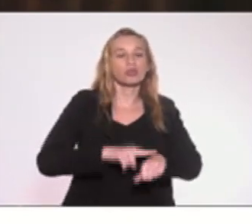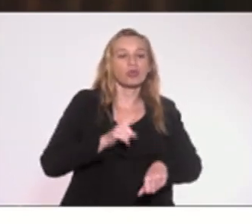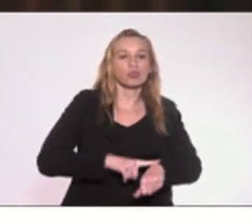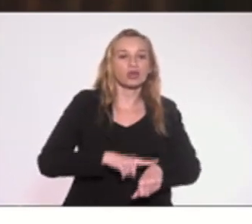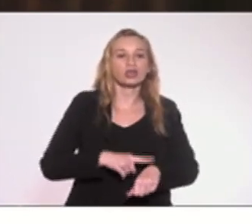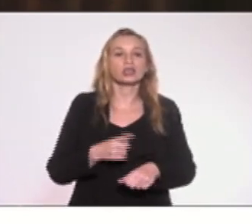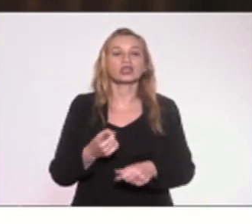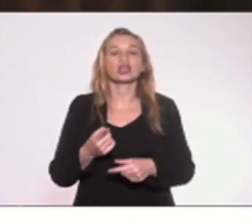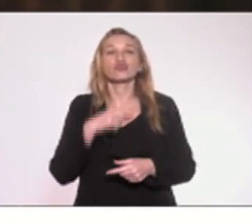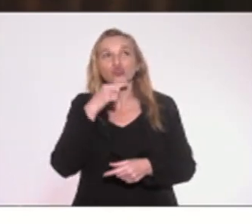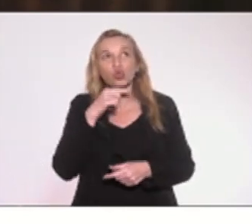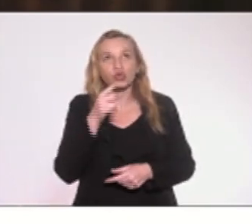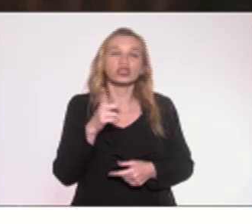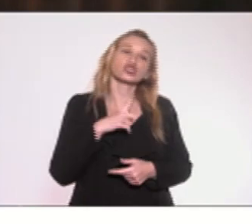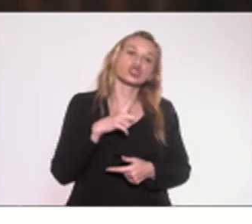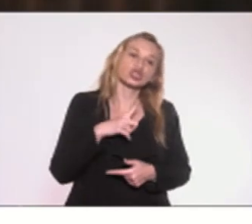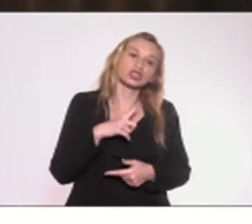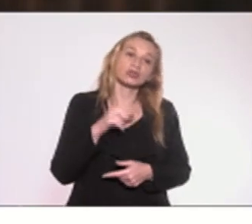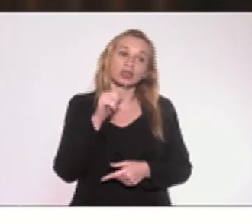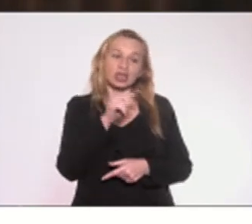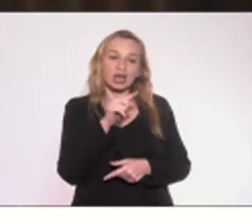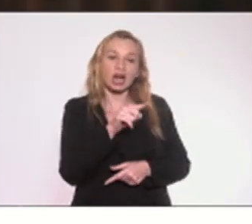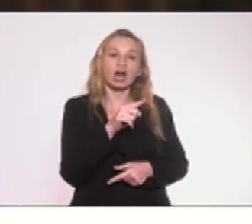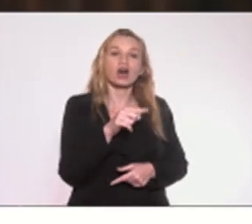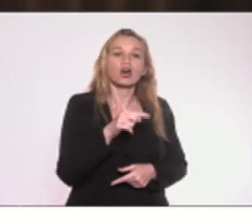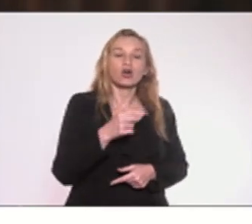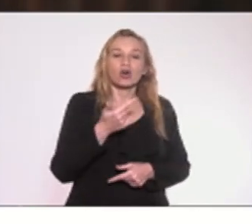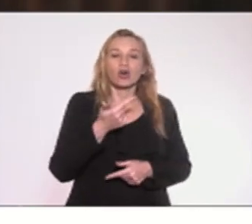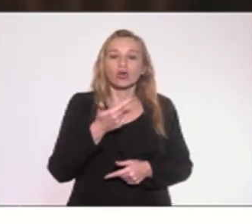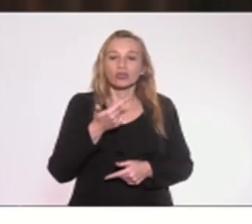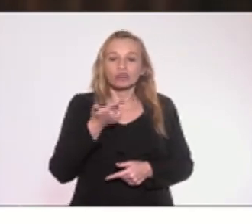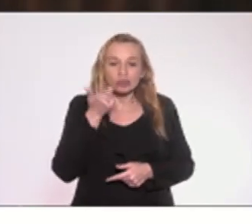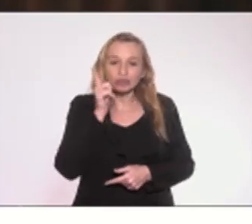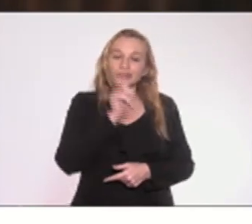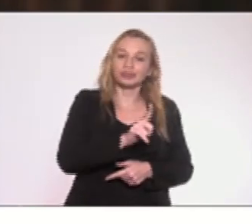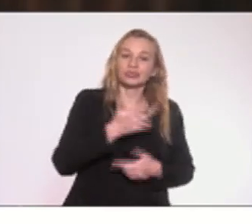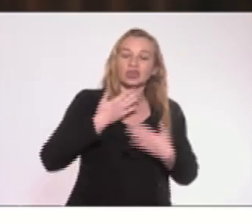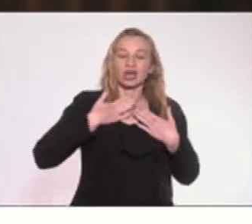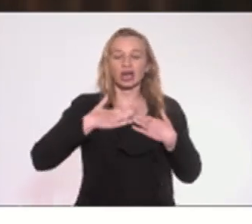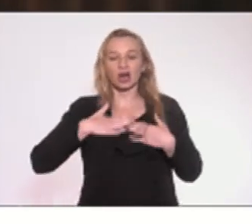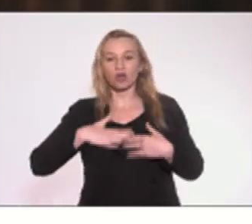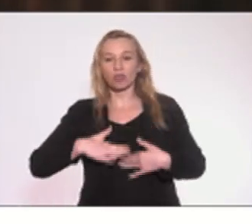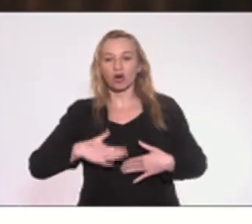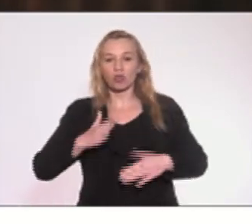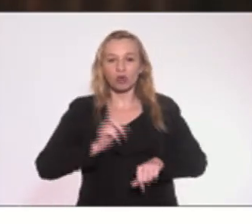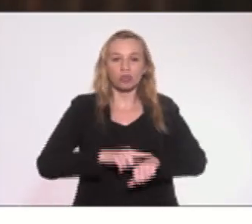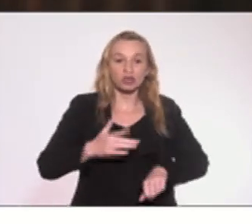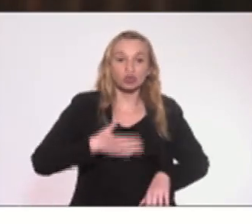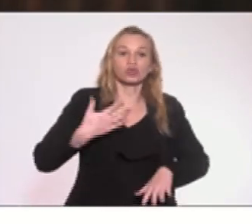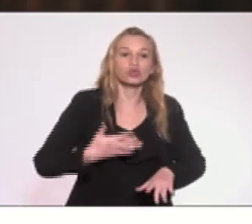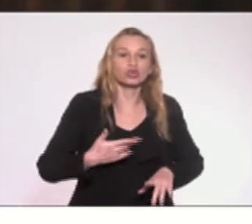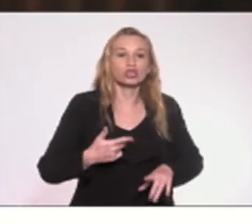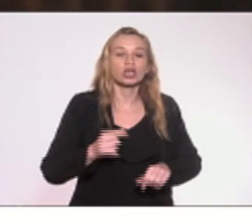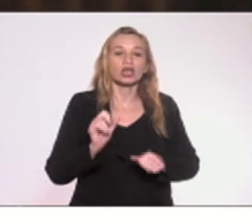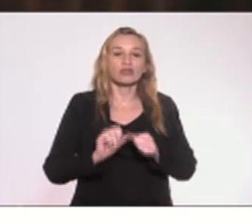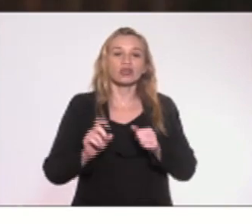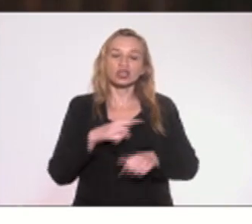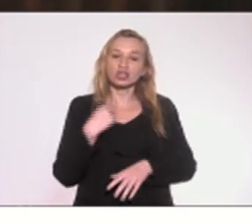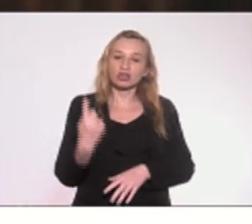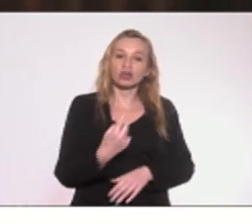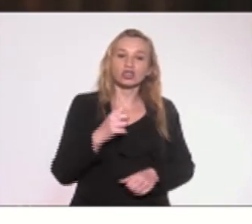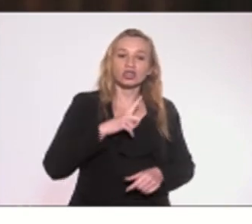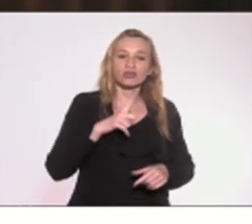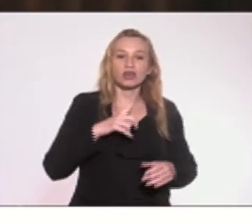anseios, grandes dúvidas, que ela conseguiu me acalmar naquele momento de susto e com isso fez com que a gente tivesse uma